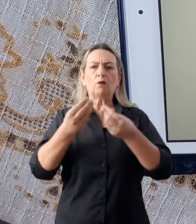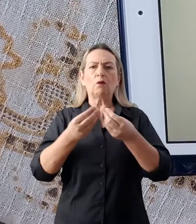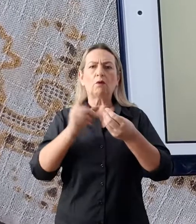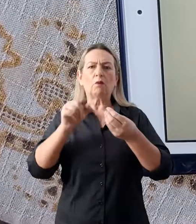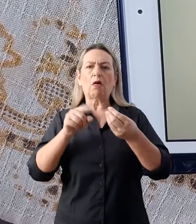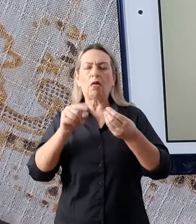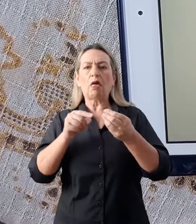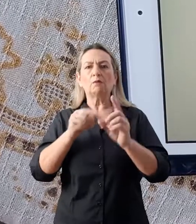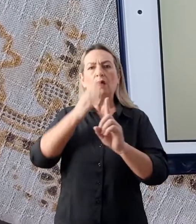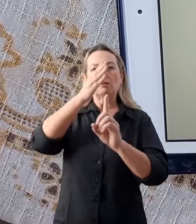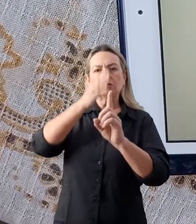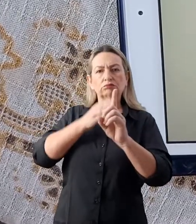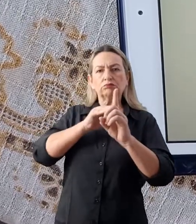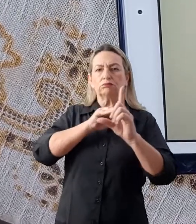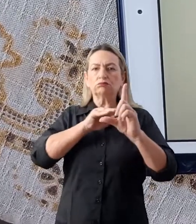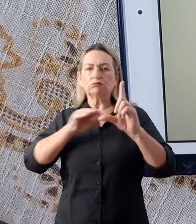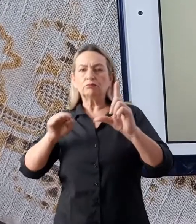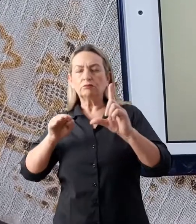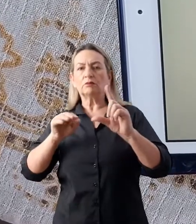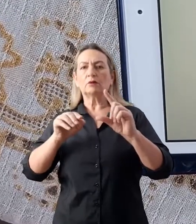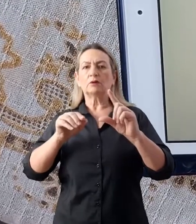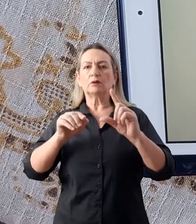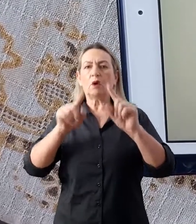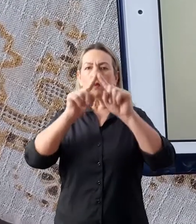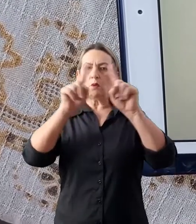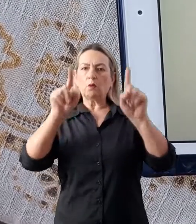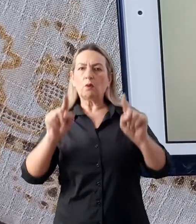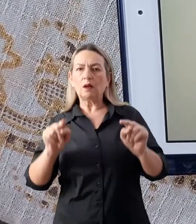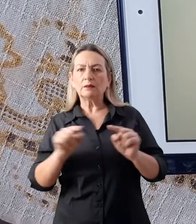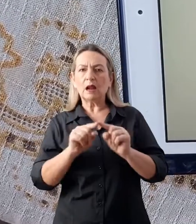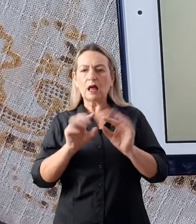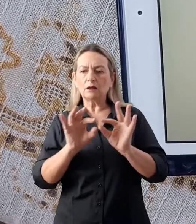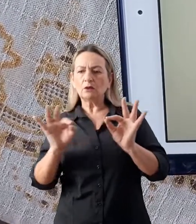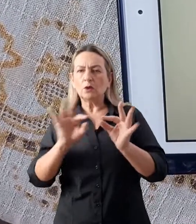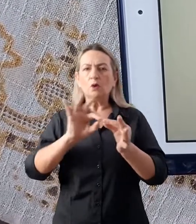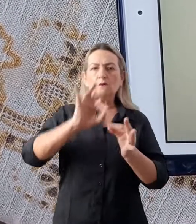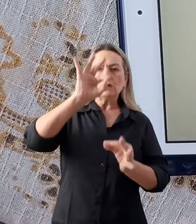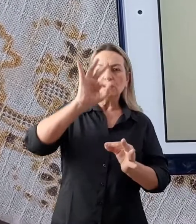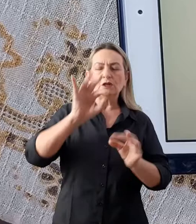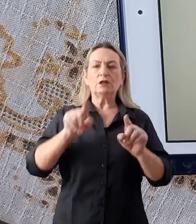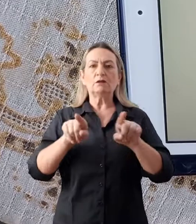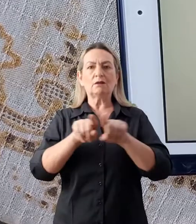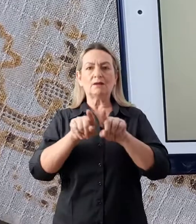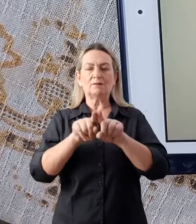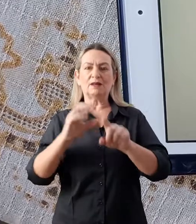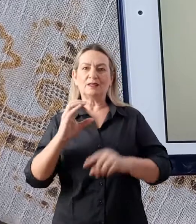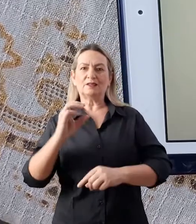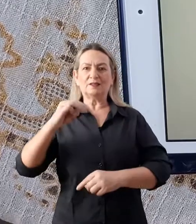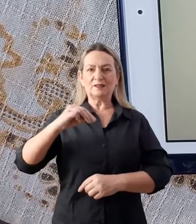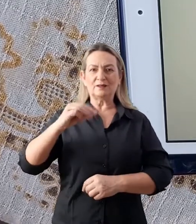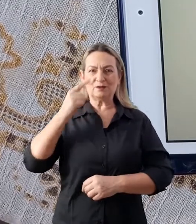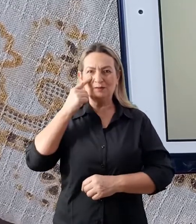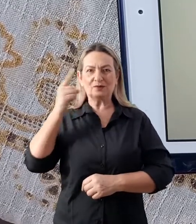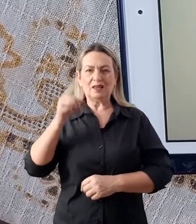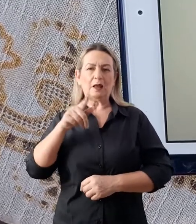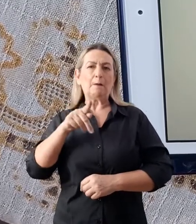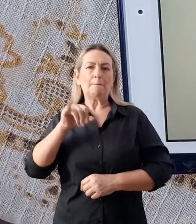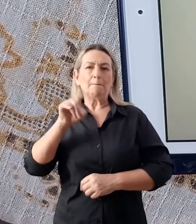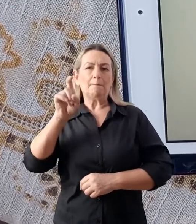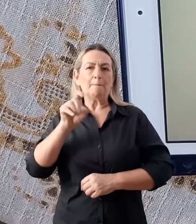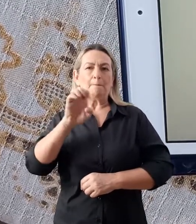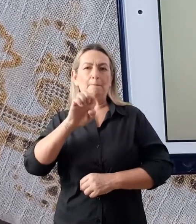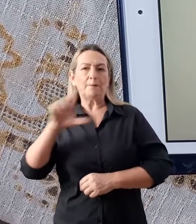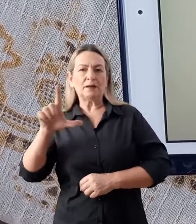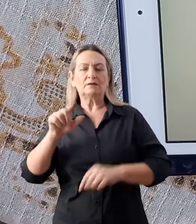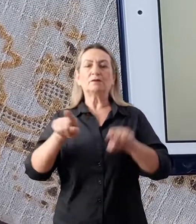Se vai ser horizontal, se vai ser quadrado, o tamanho, né, em pixels ou também em centímetros. Geralmente